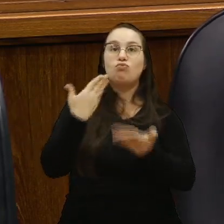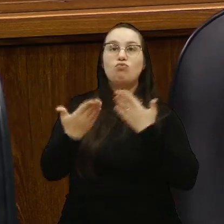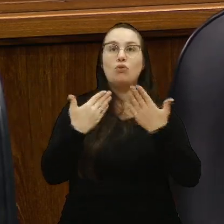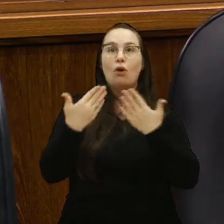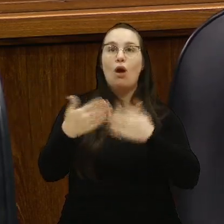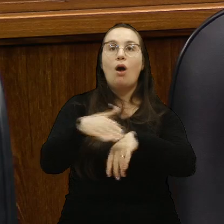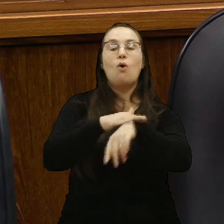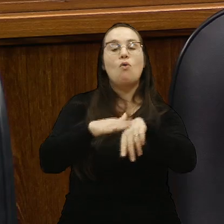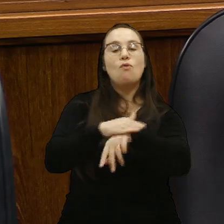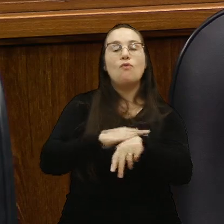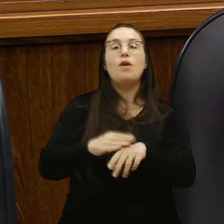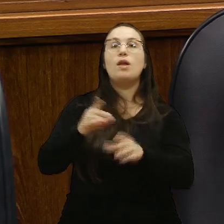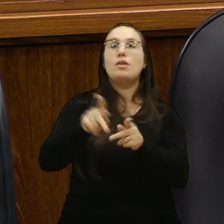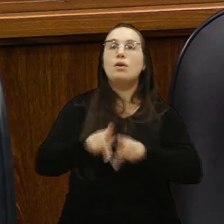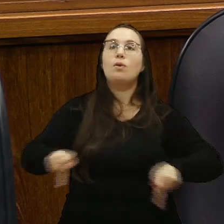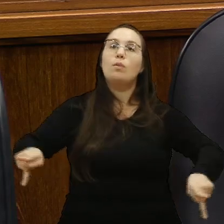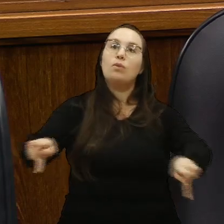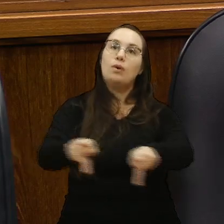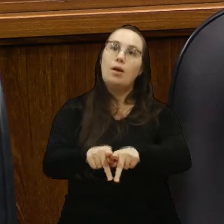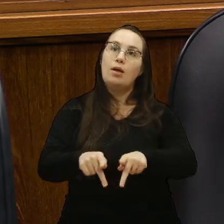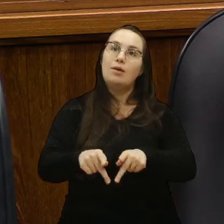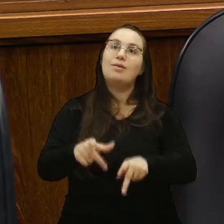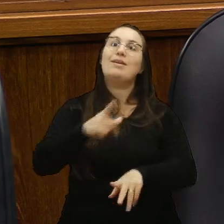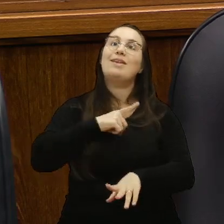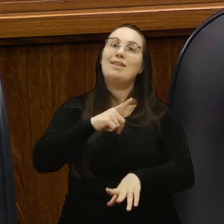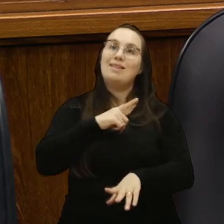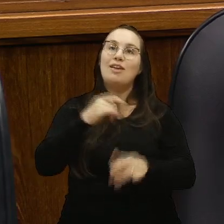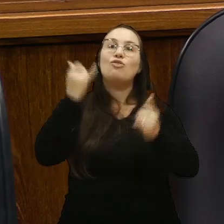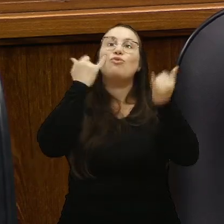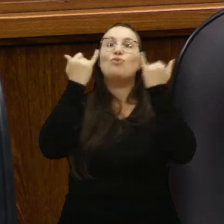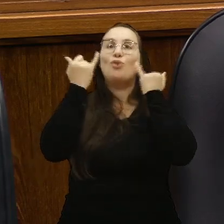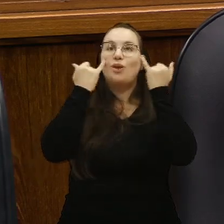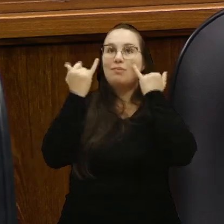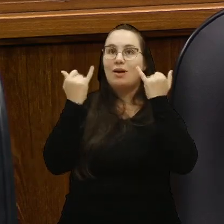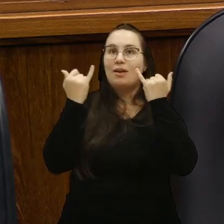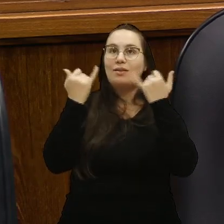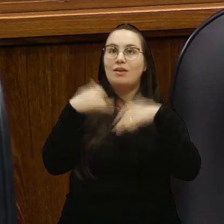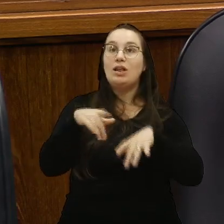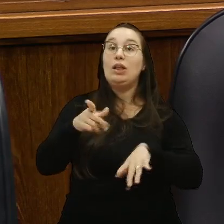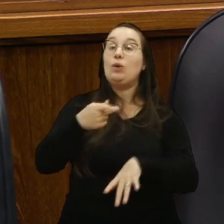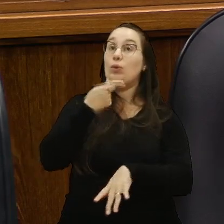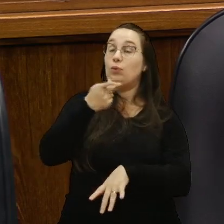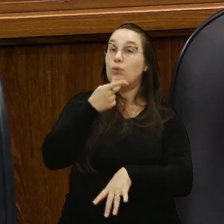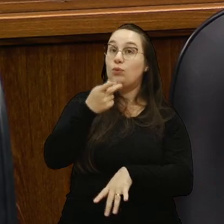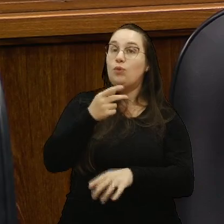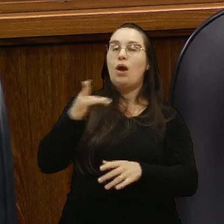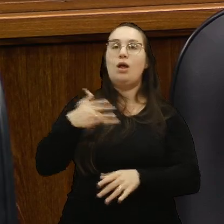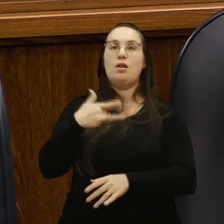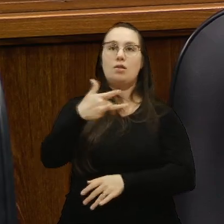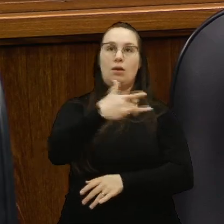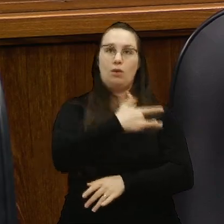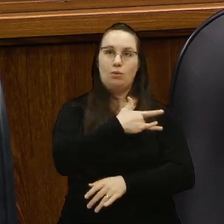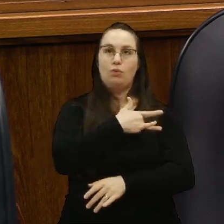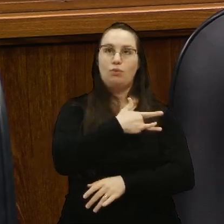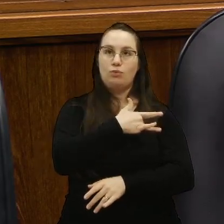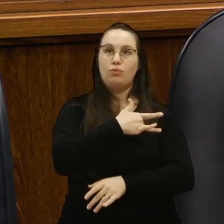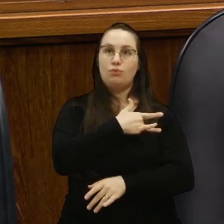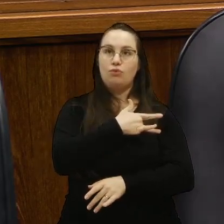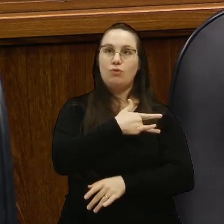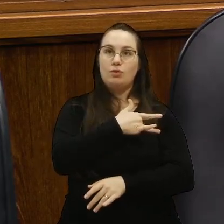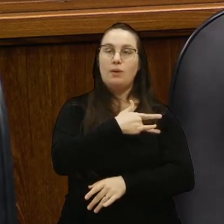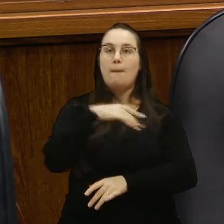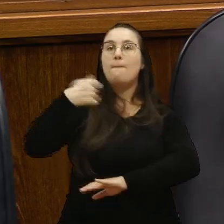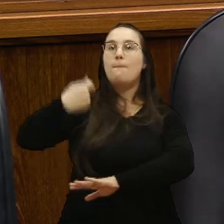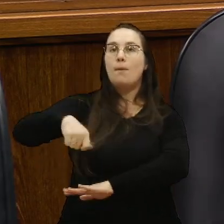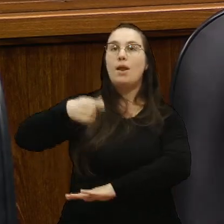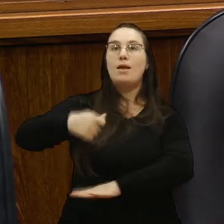a população, que a população esteja informada. Então, quando a gente vai falar de saúde e dizer que saúde